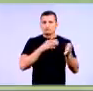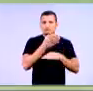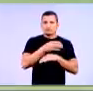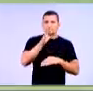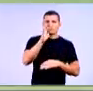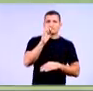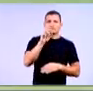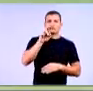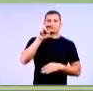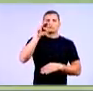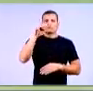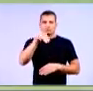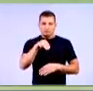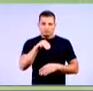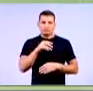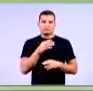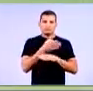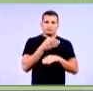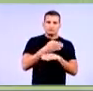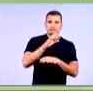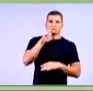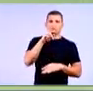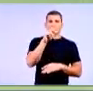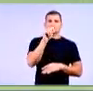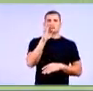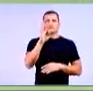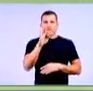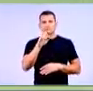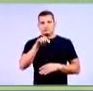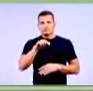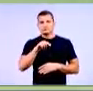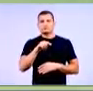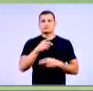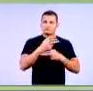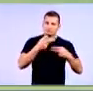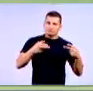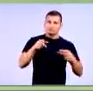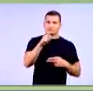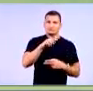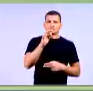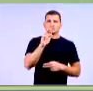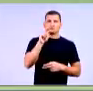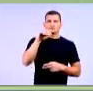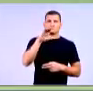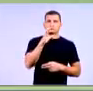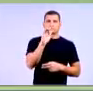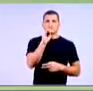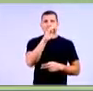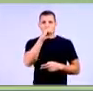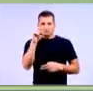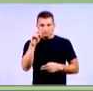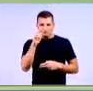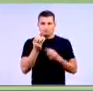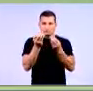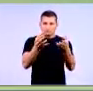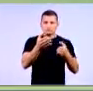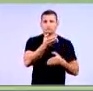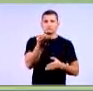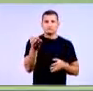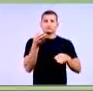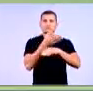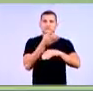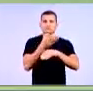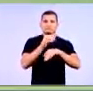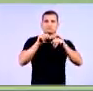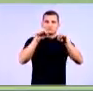ali o chat. Então, são as funções, as operações que foram dadas a vocês para acessar o sistema.